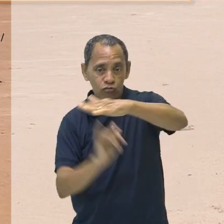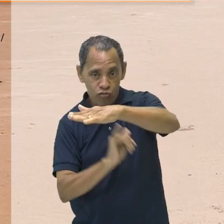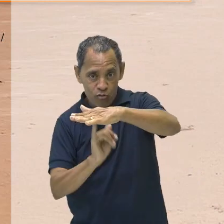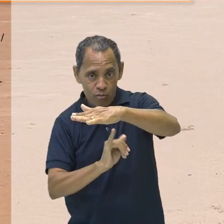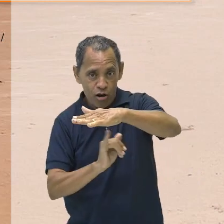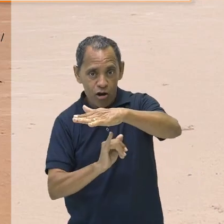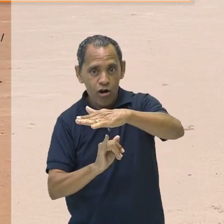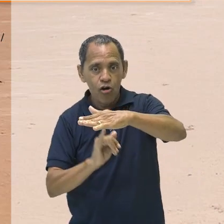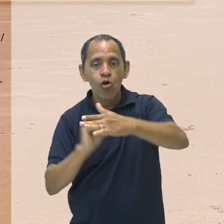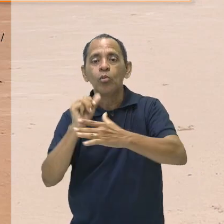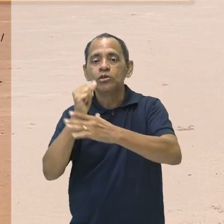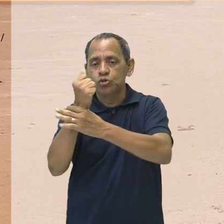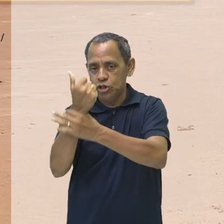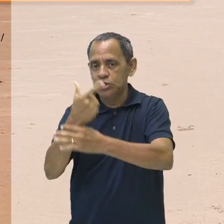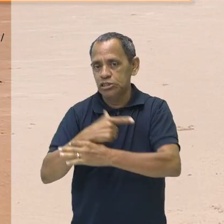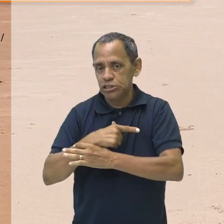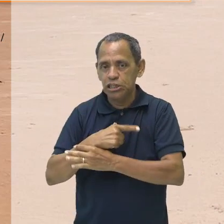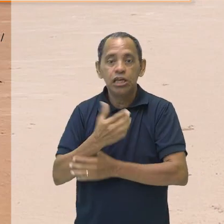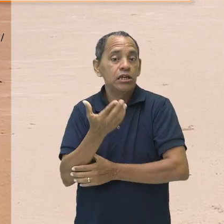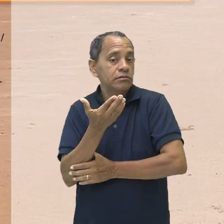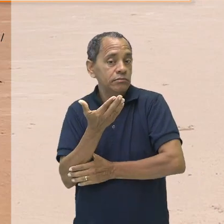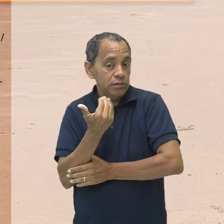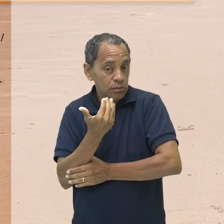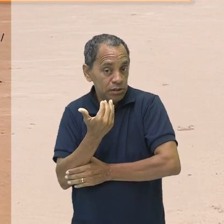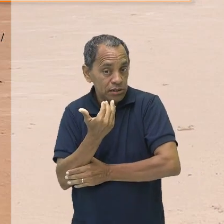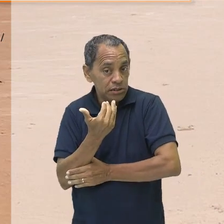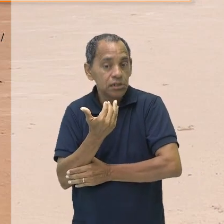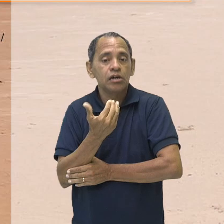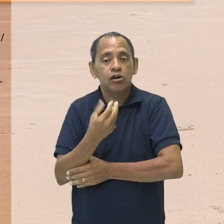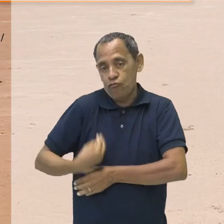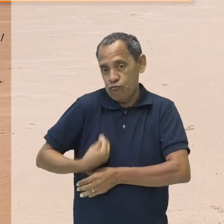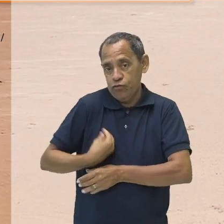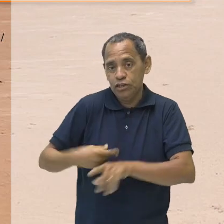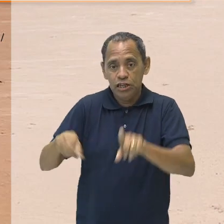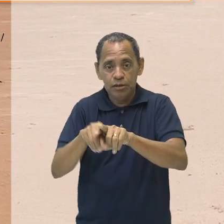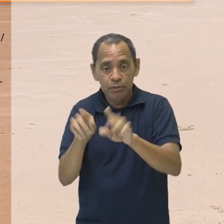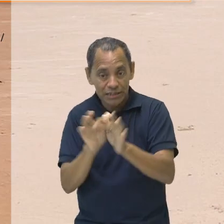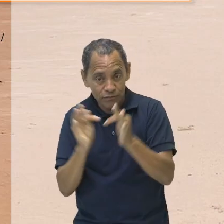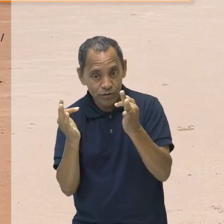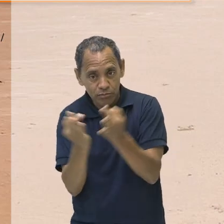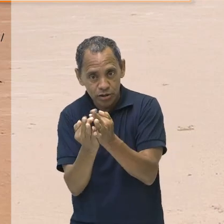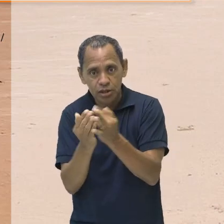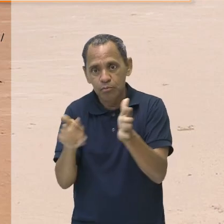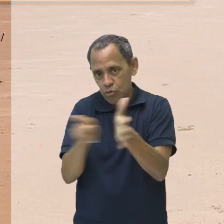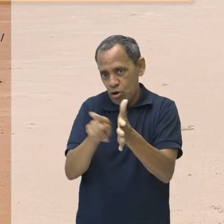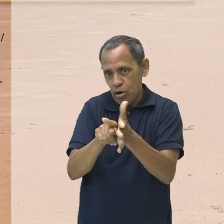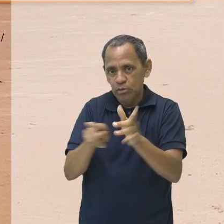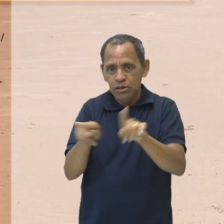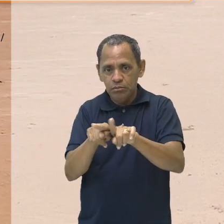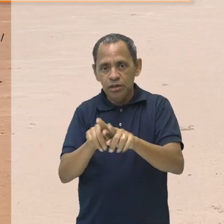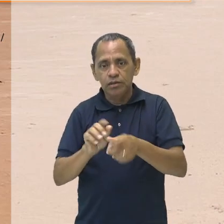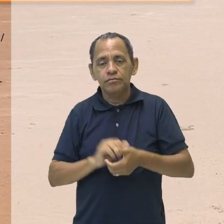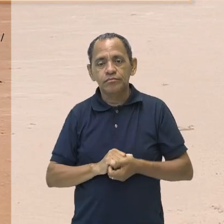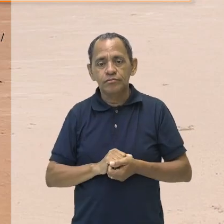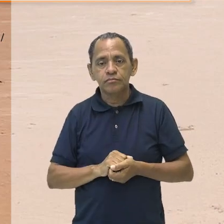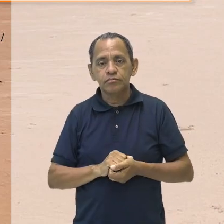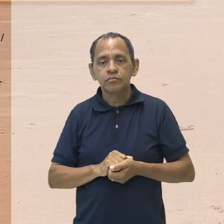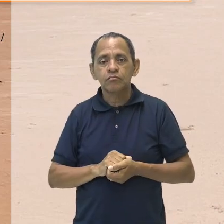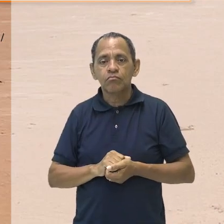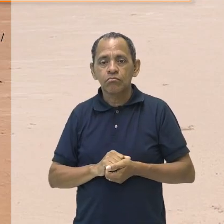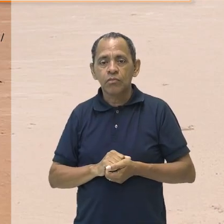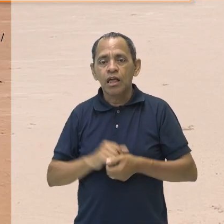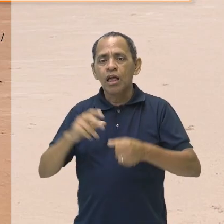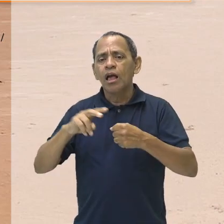né, para garantir o seu sustento. E quais são as causas agora, né? Vamos elencar aqui as causas